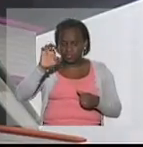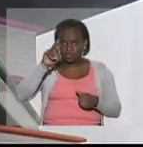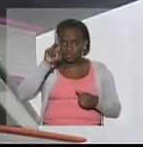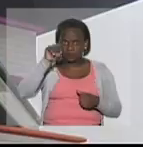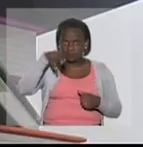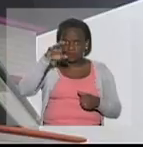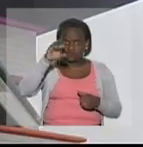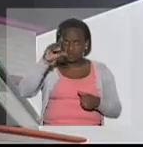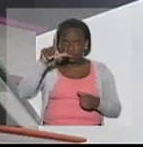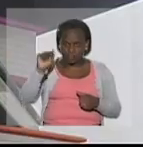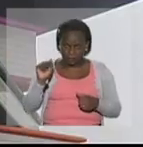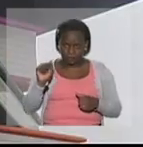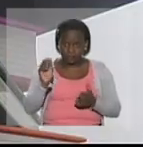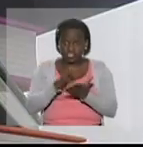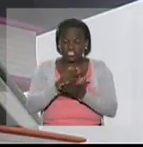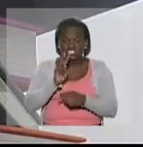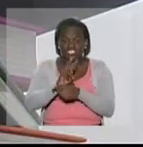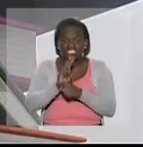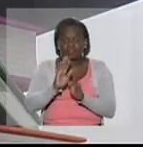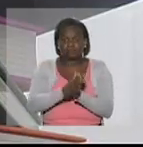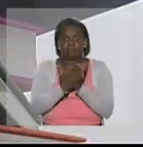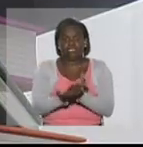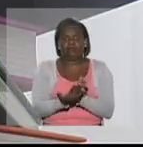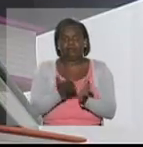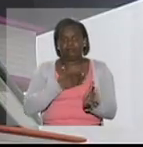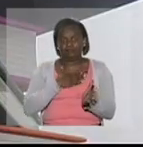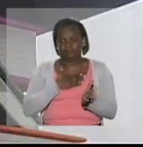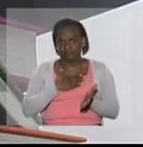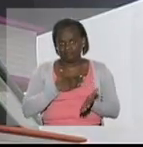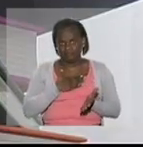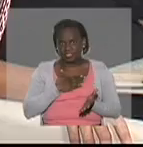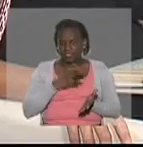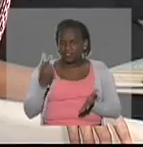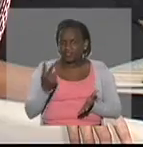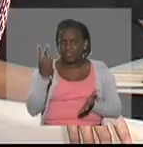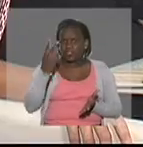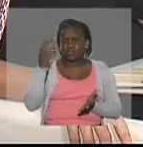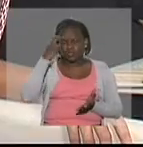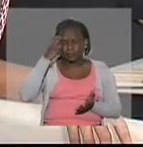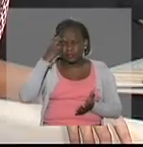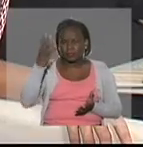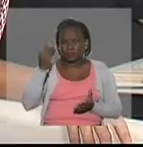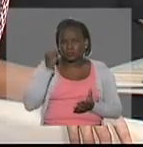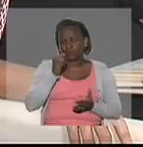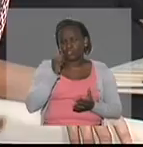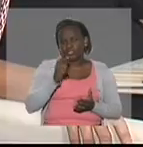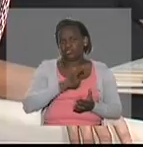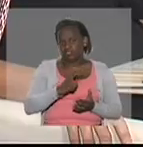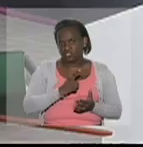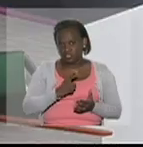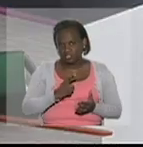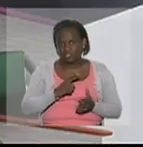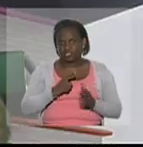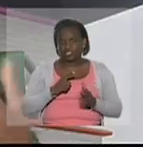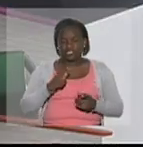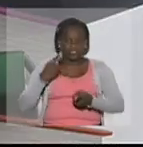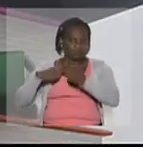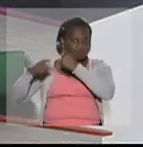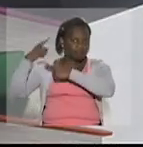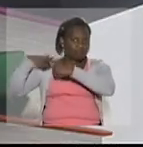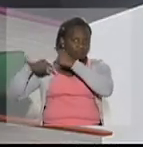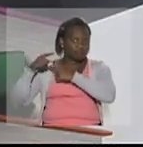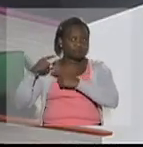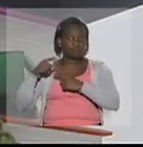Clarice pínula esse livro é como se fosse uma Bíblia para mim assim com relação ao valor da Sabedoria das mulheres da nossa